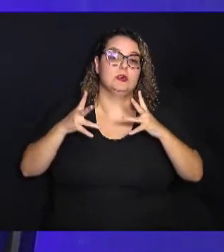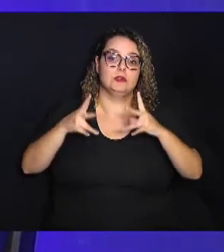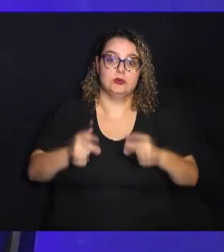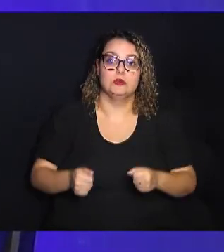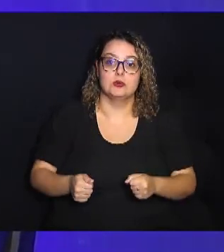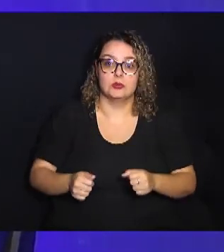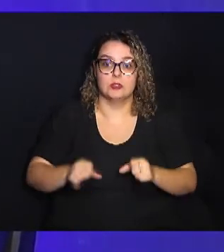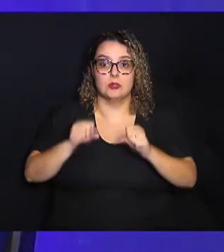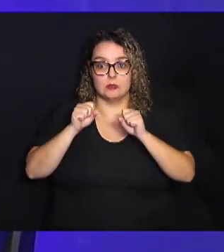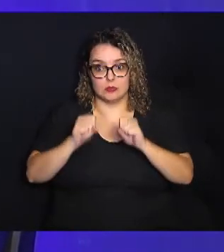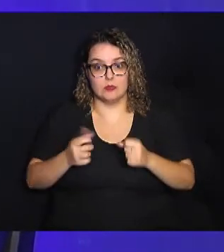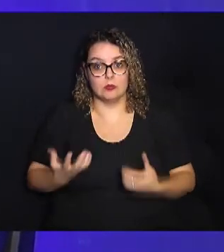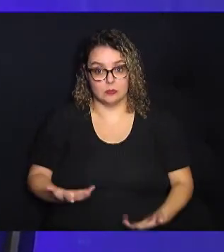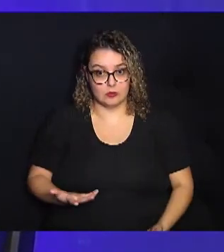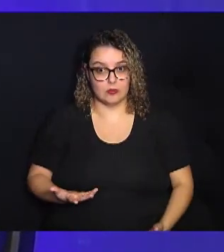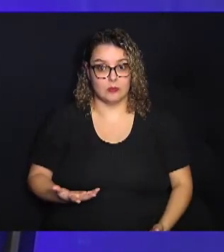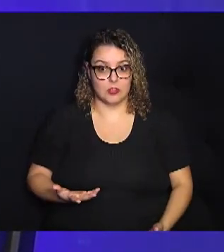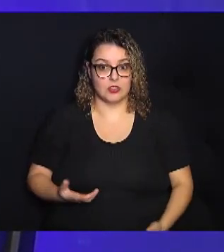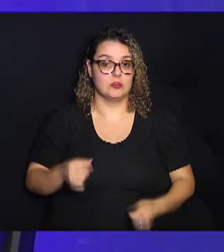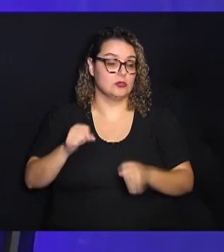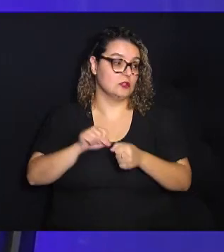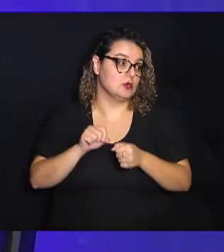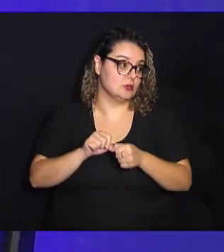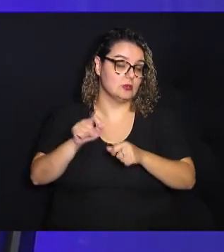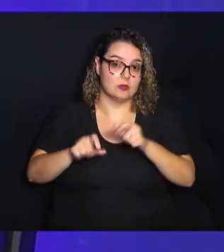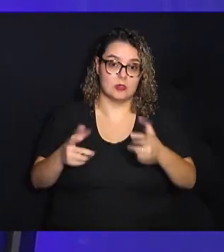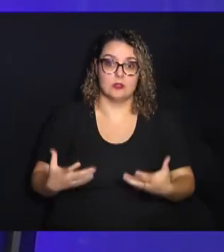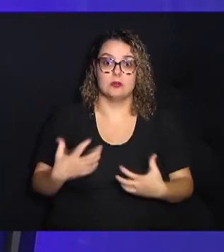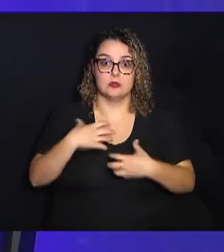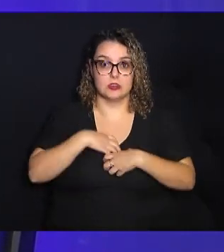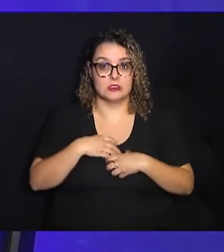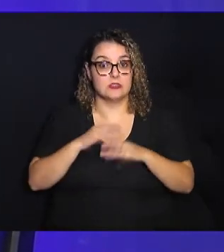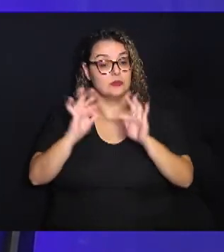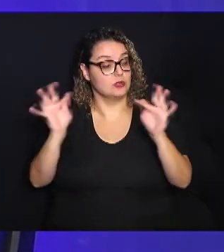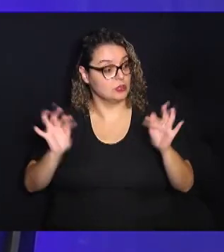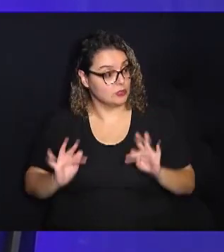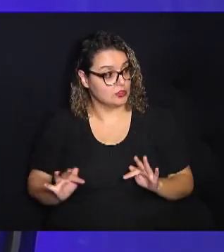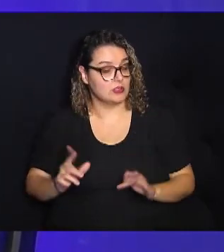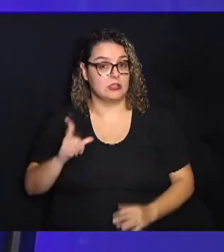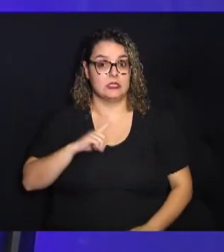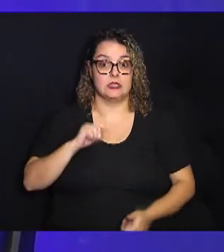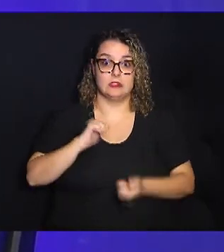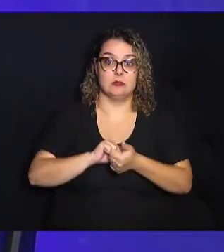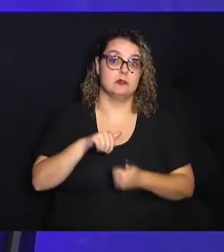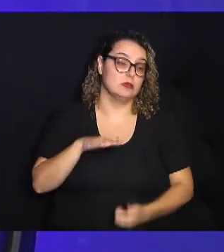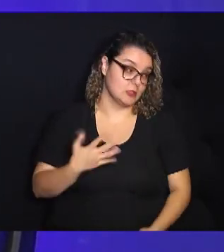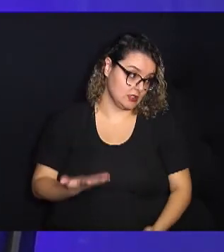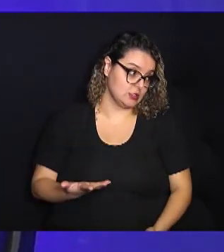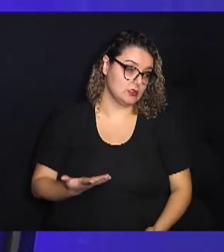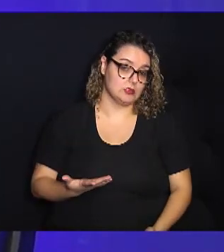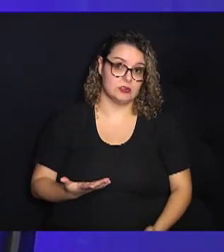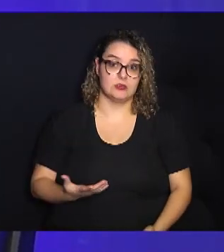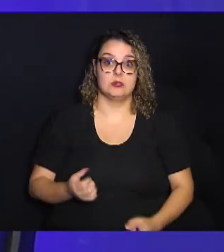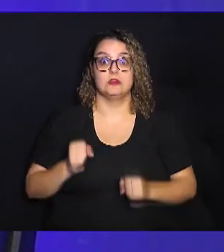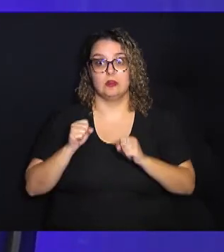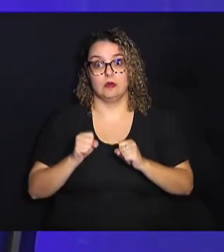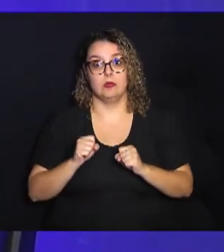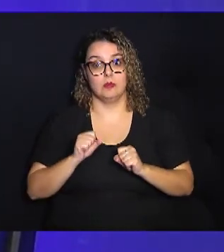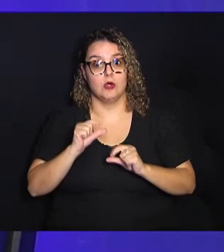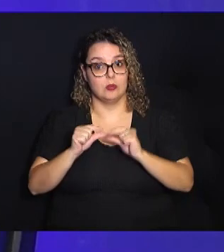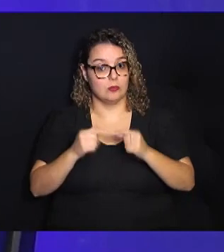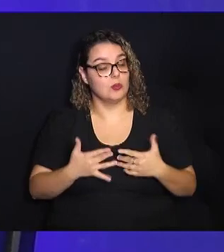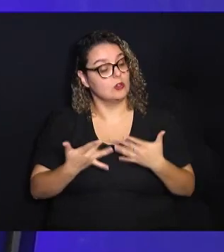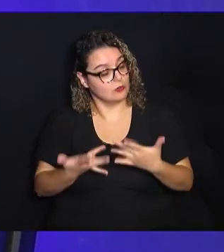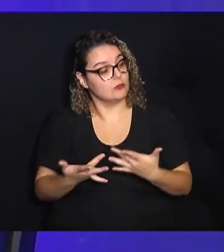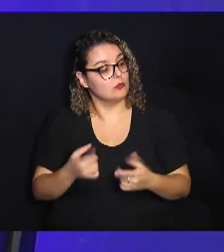gente pode fazer com que o outro também possa se sentir feliz, ter mais qualidade de vida. Se eu posso dar um pouquinho de mim para o outro,